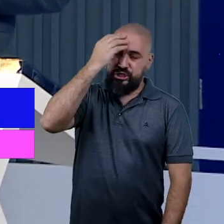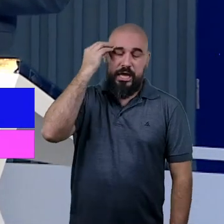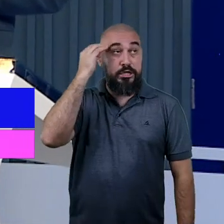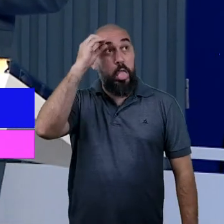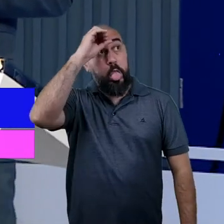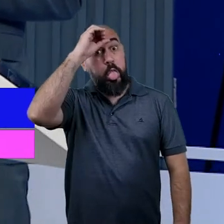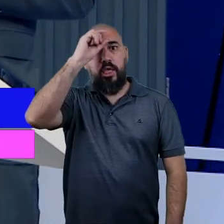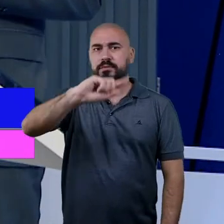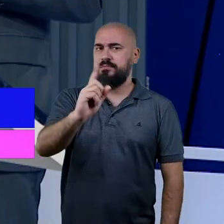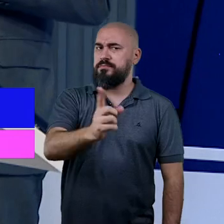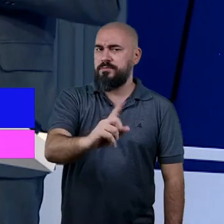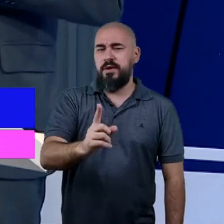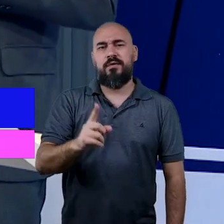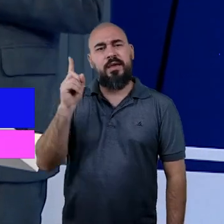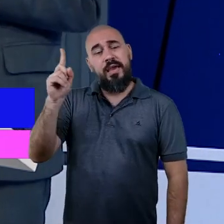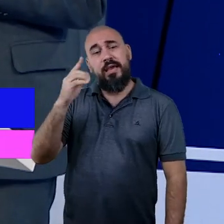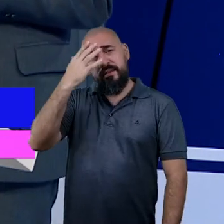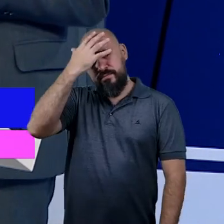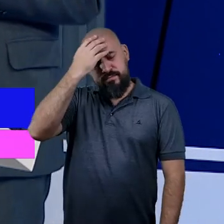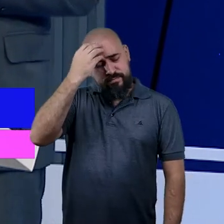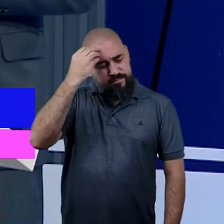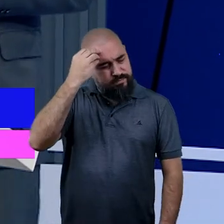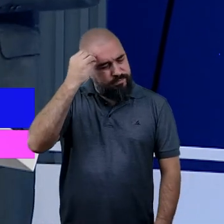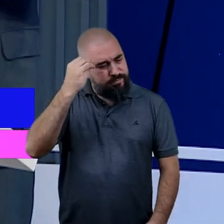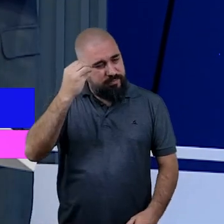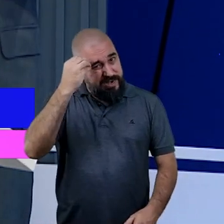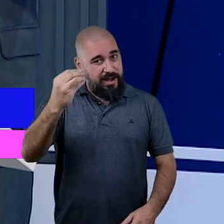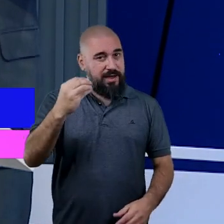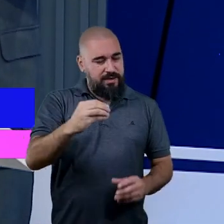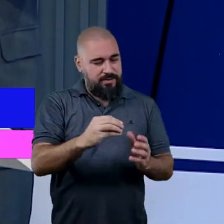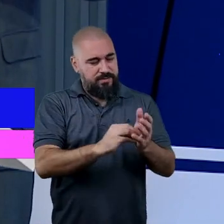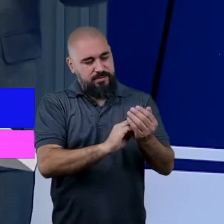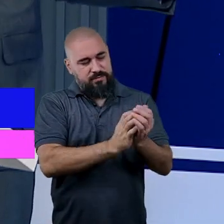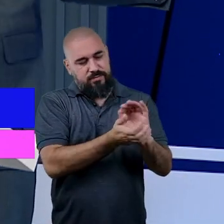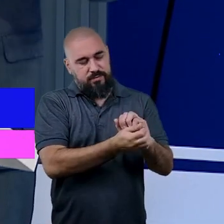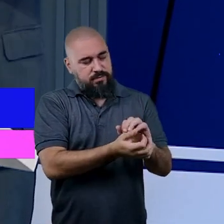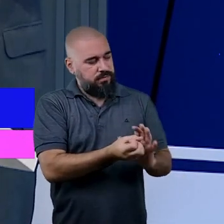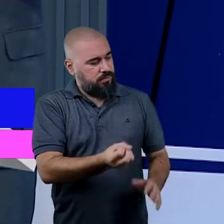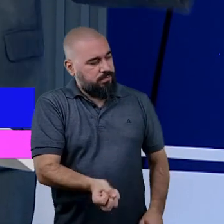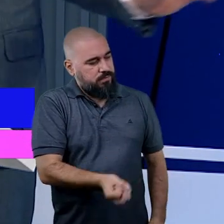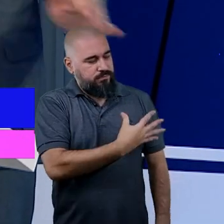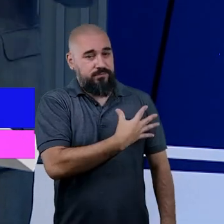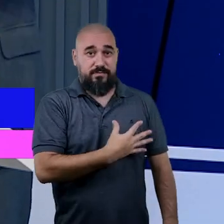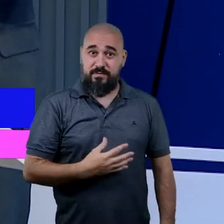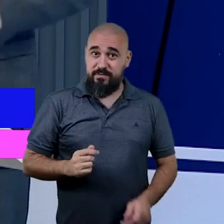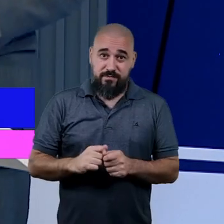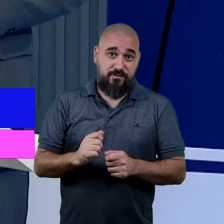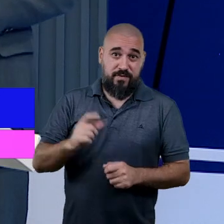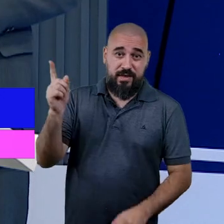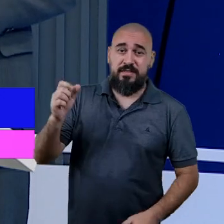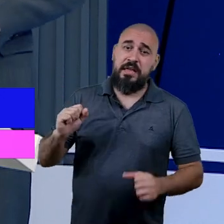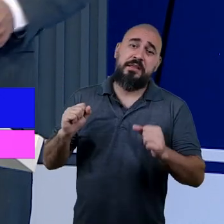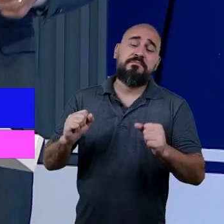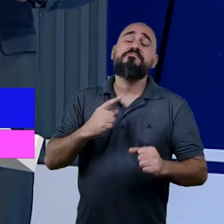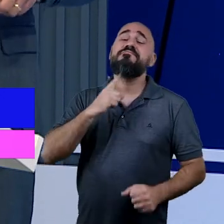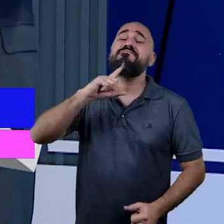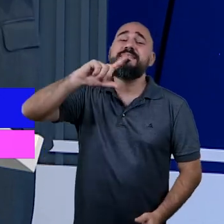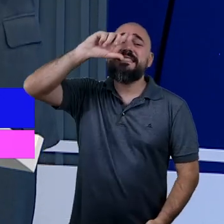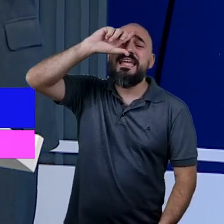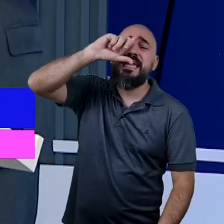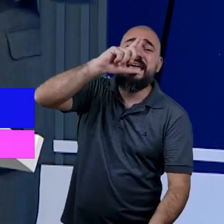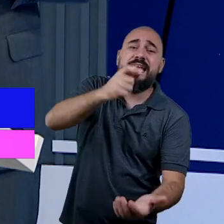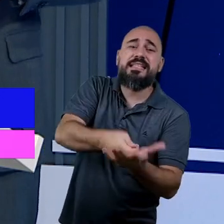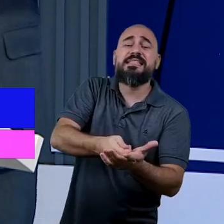tenha problema de memória. Longe disso, Deus não tem problema nenhum com isso. Deus não tem problema de memória, Deus não esquece nada, Deus sabe todas as coisas, mas